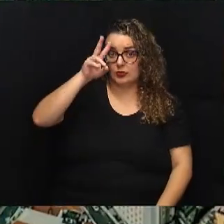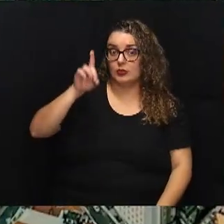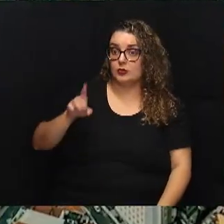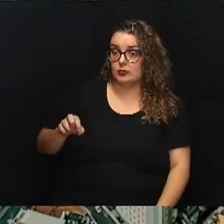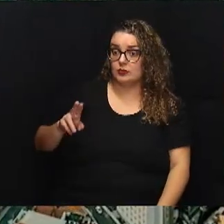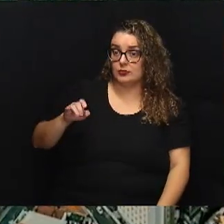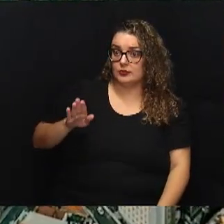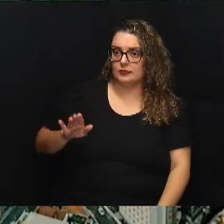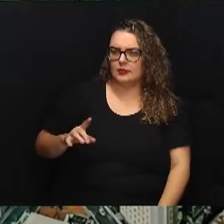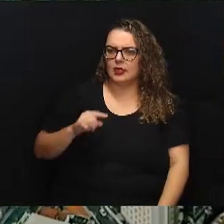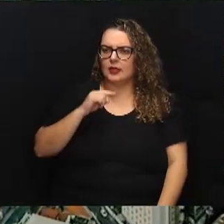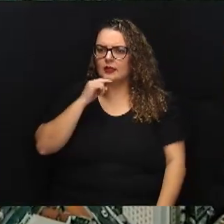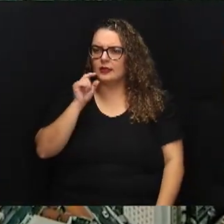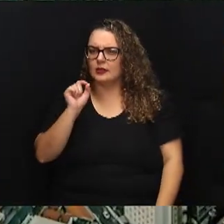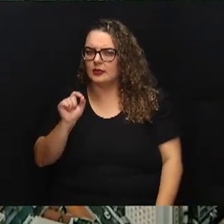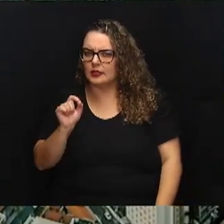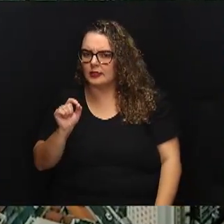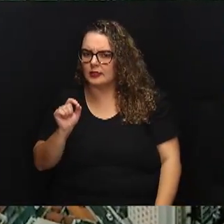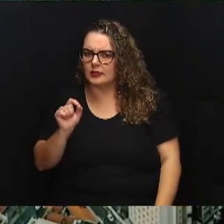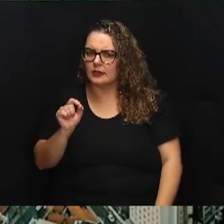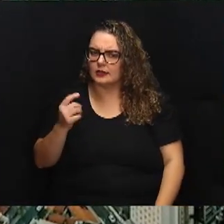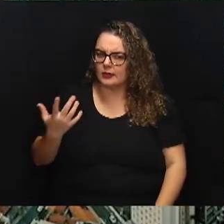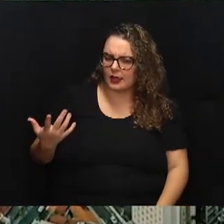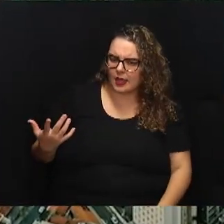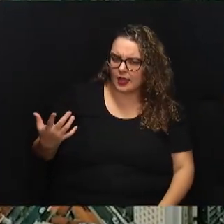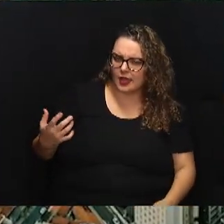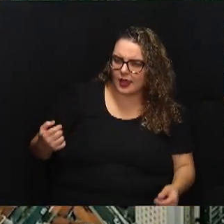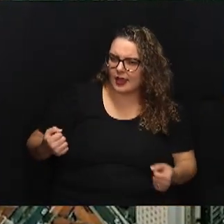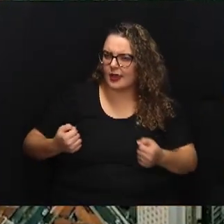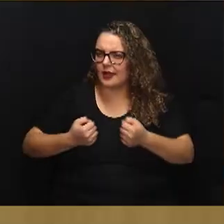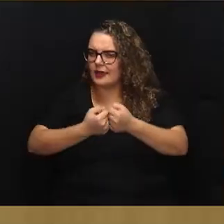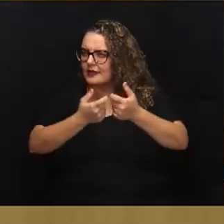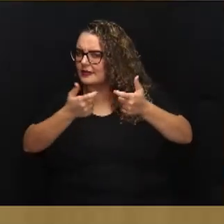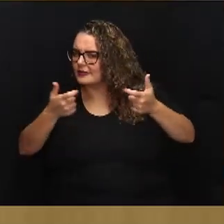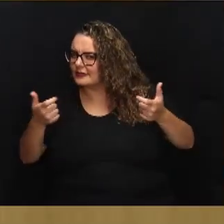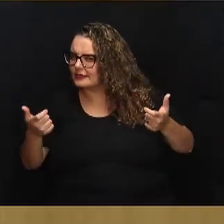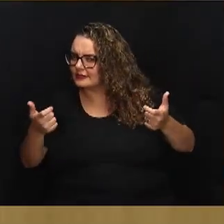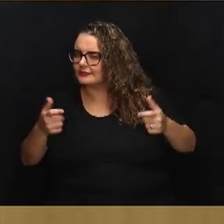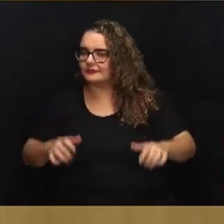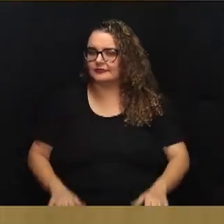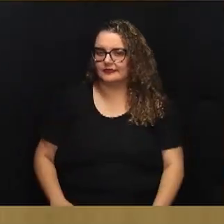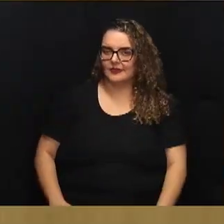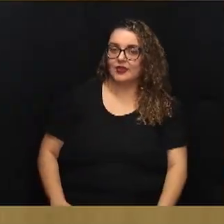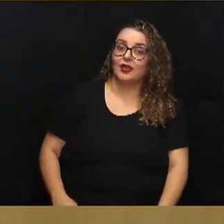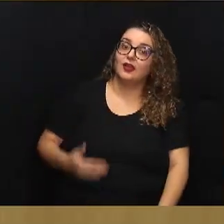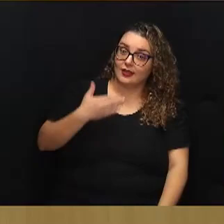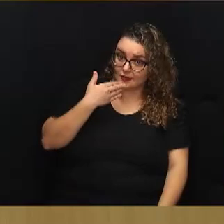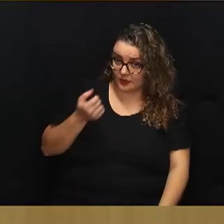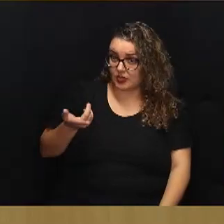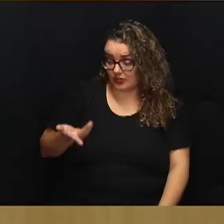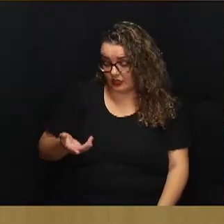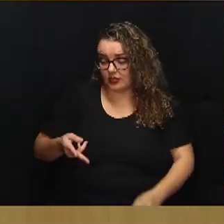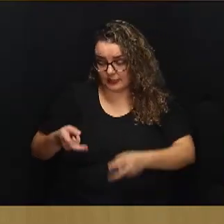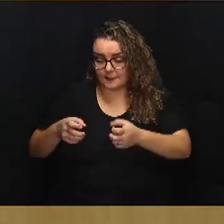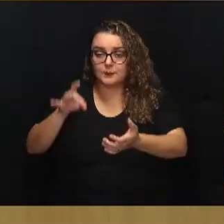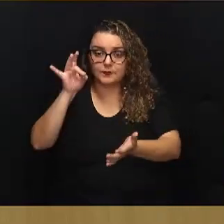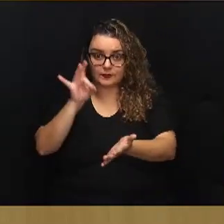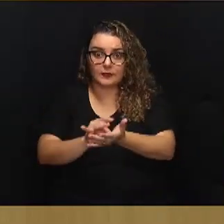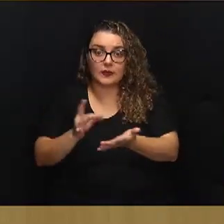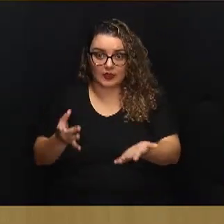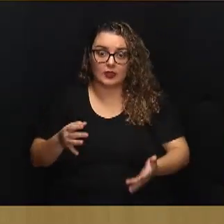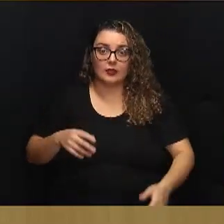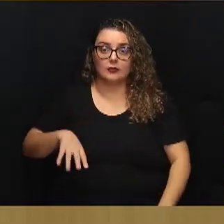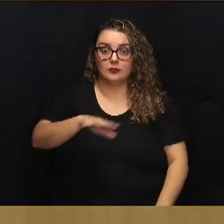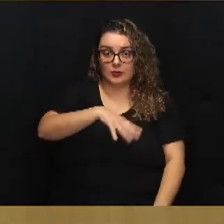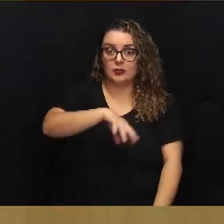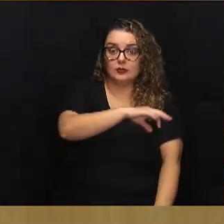E a dúvida é, será que a rivalidade vai aumentar? Melhor assim, que é um reconhecimento oficial por parte da